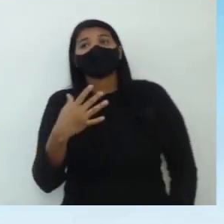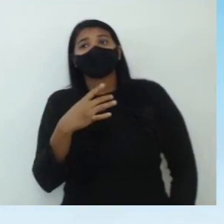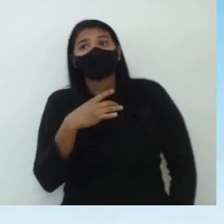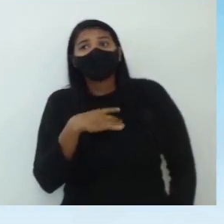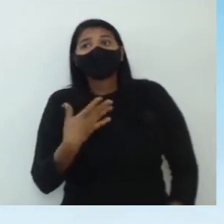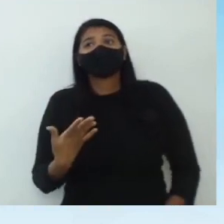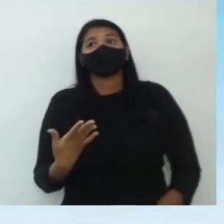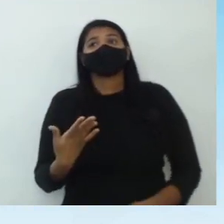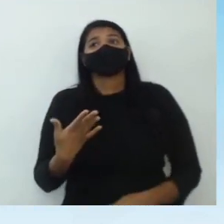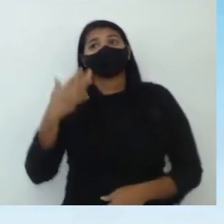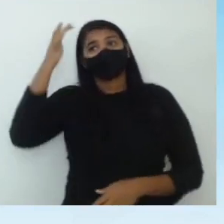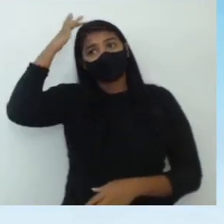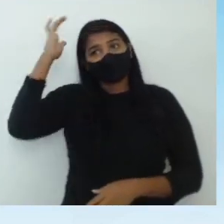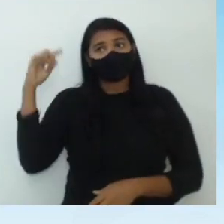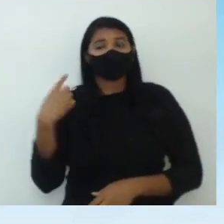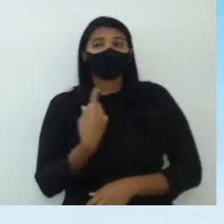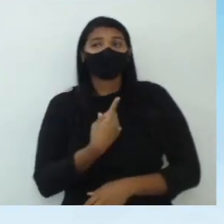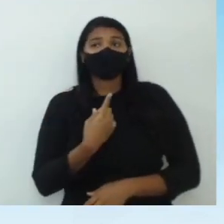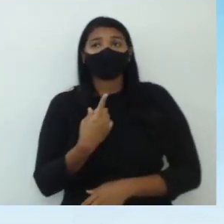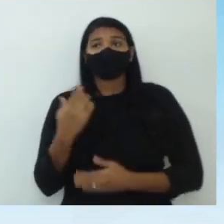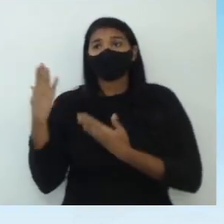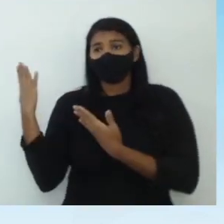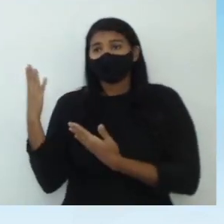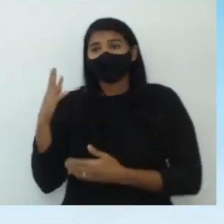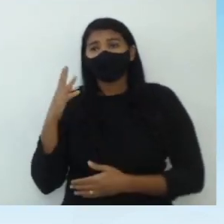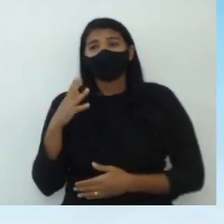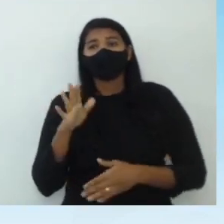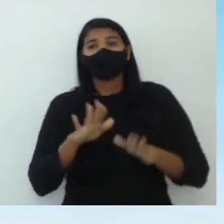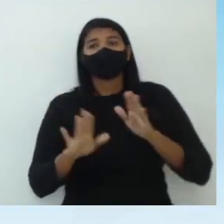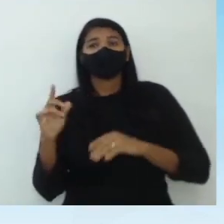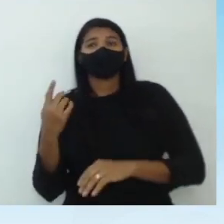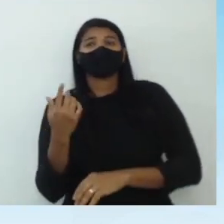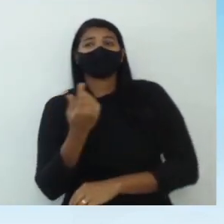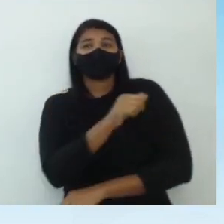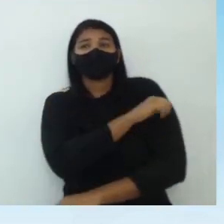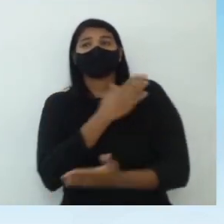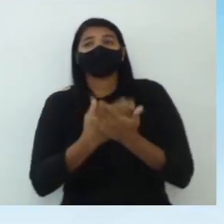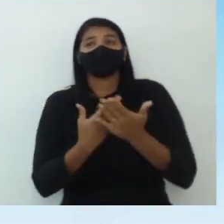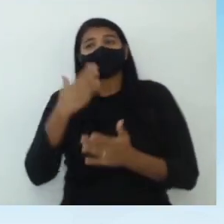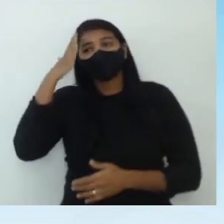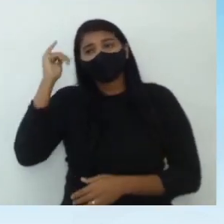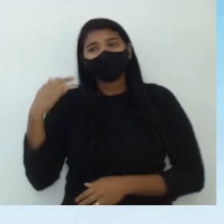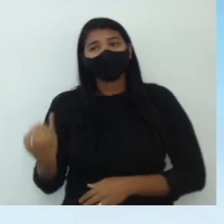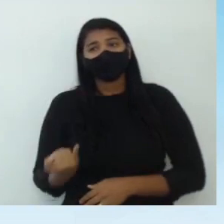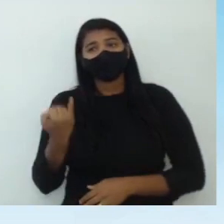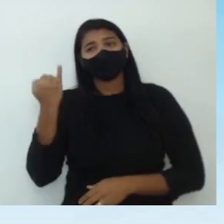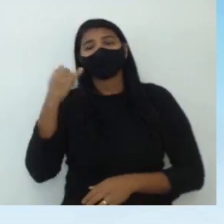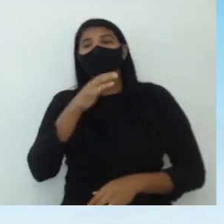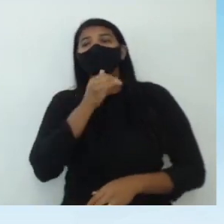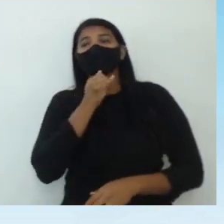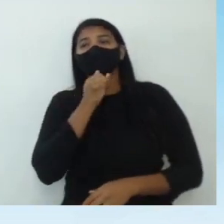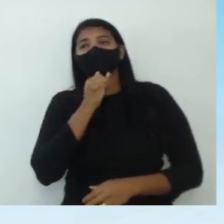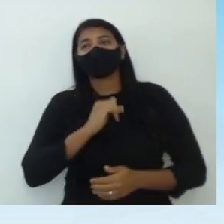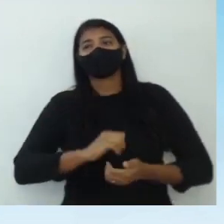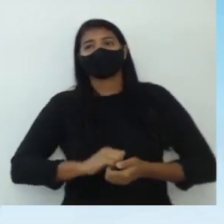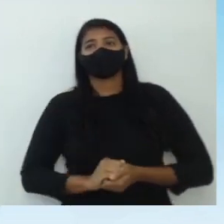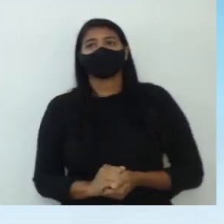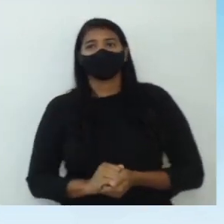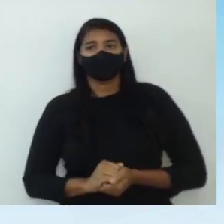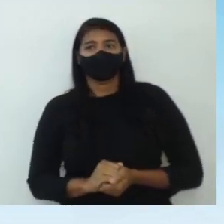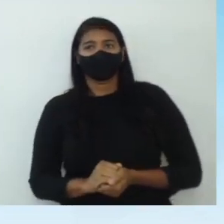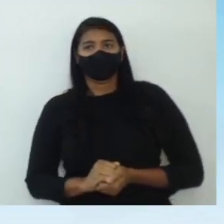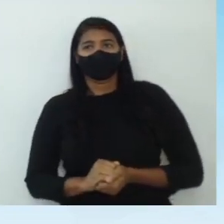nós lembrarmos direitinho, e isso é importante para nossos estudantes saberem, por exemplo,